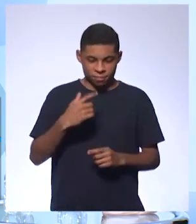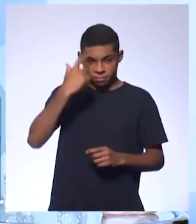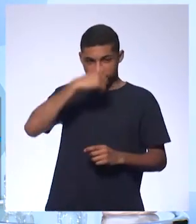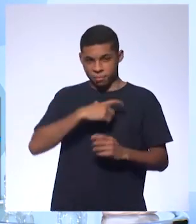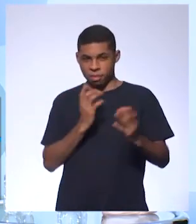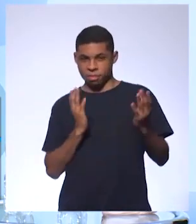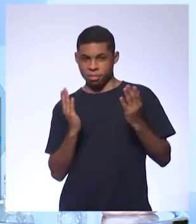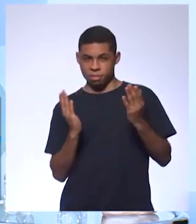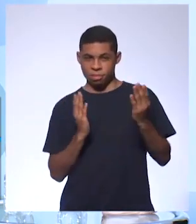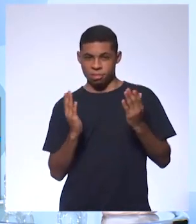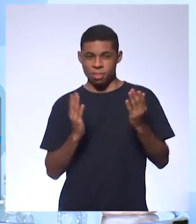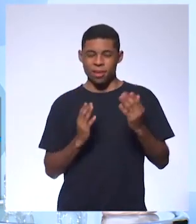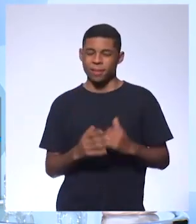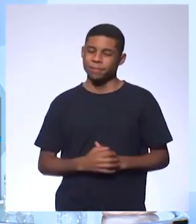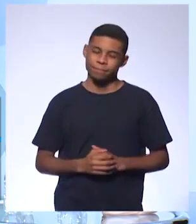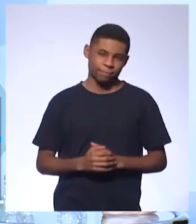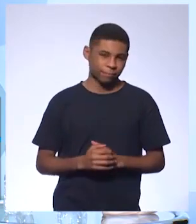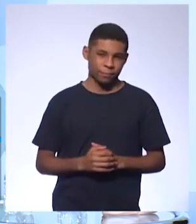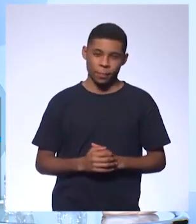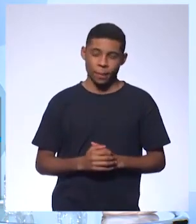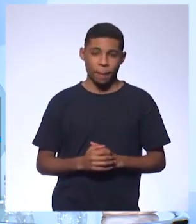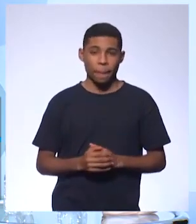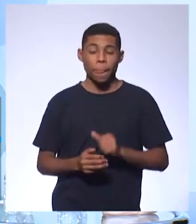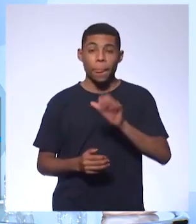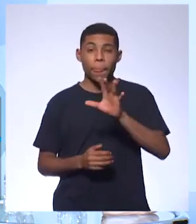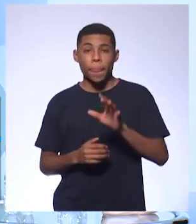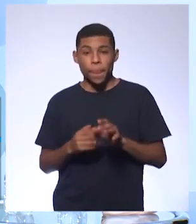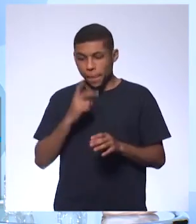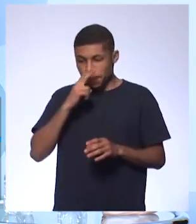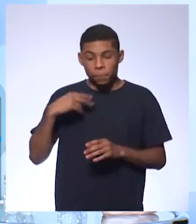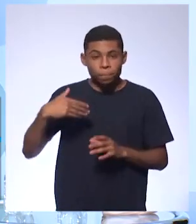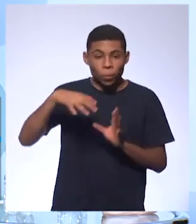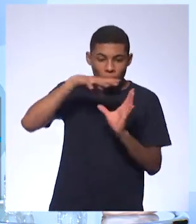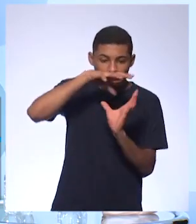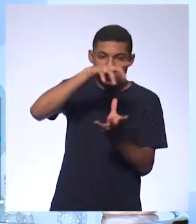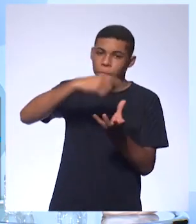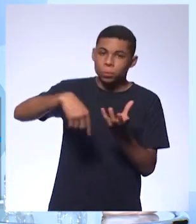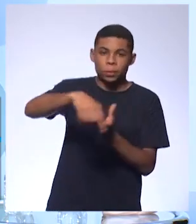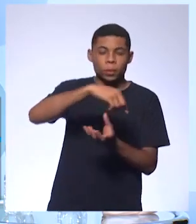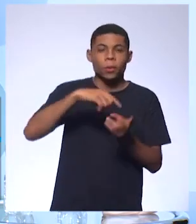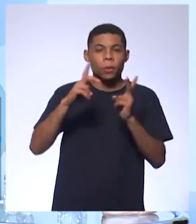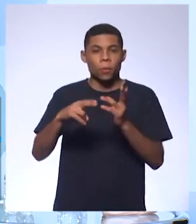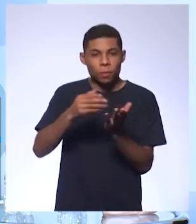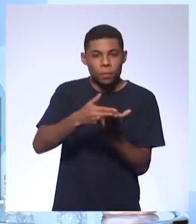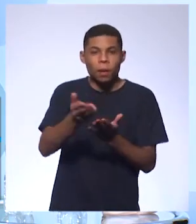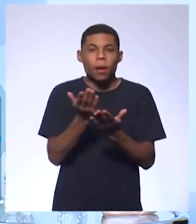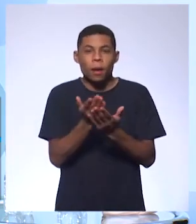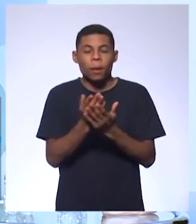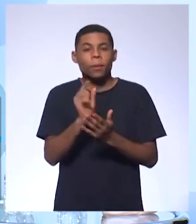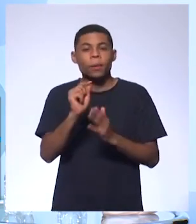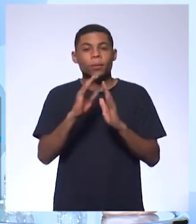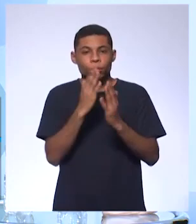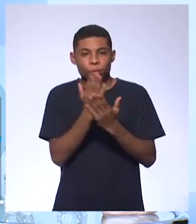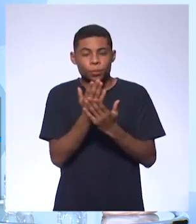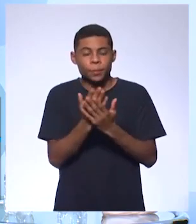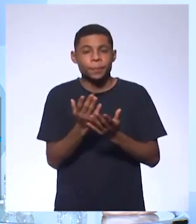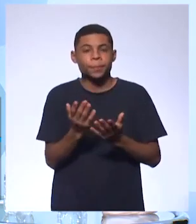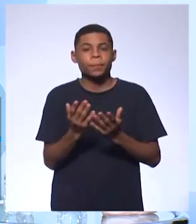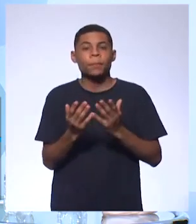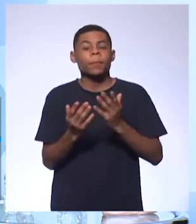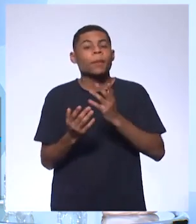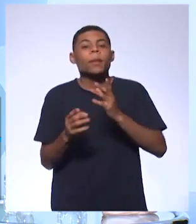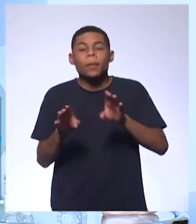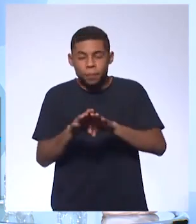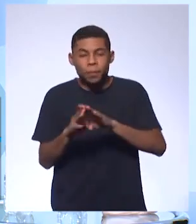outro deveria mudar. Só que há uma tendência mundial, como eu disse no início da aula, não só nas escolas, mas também